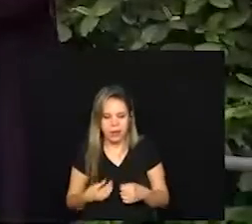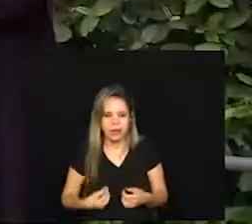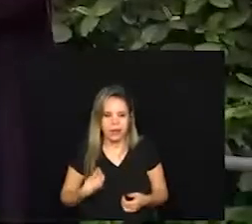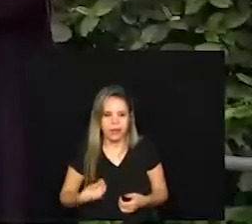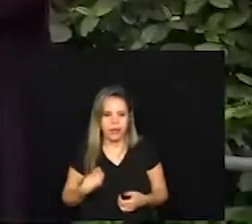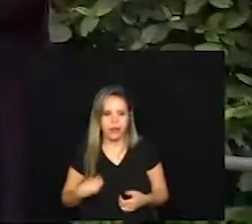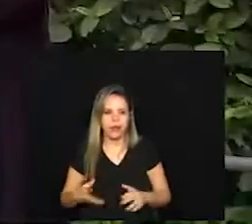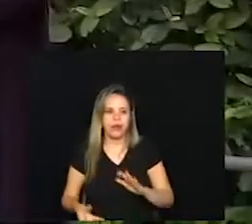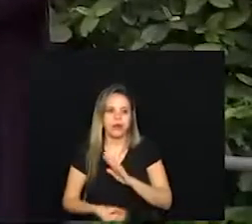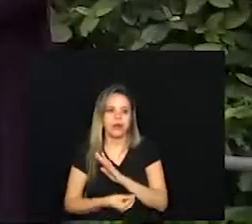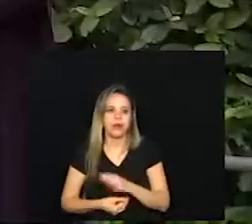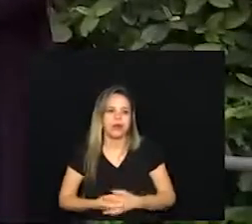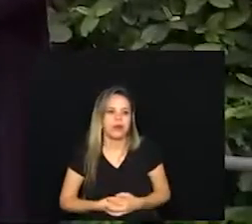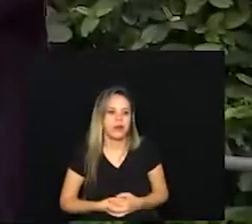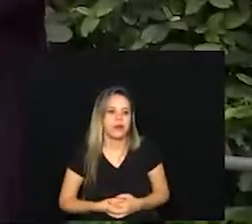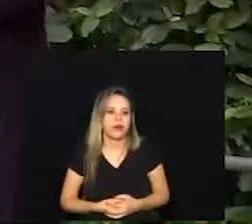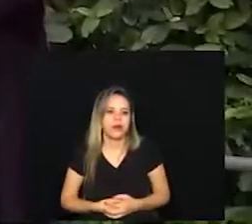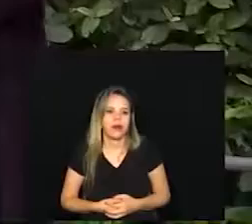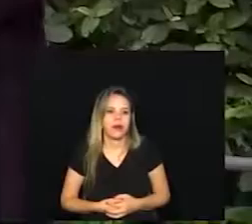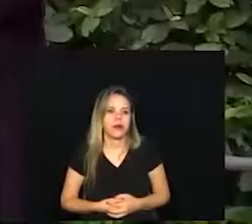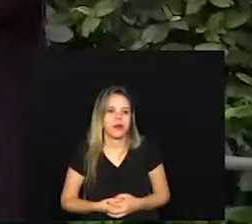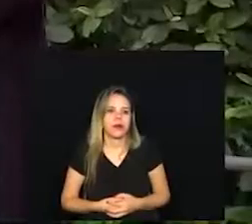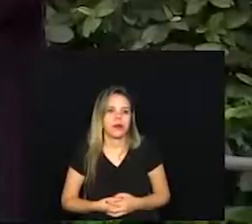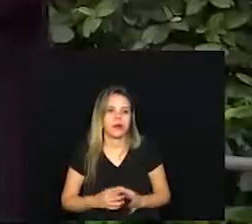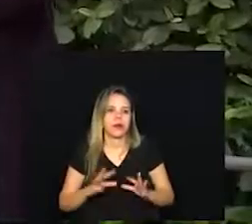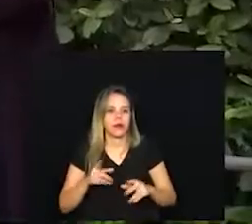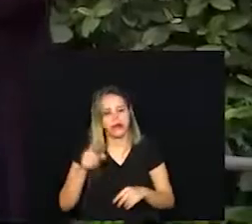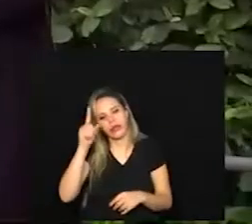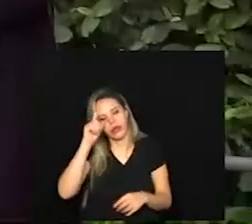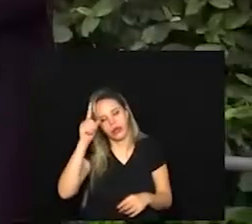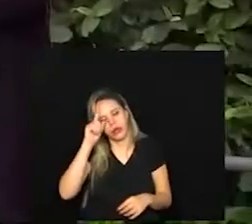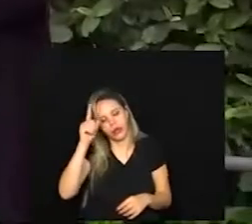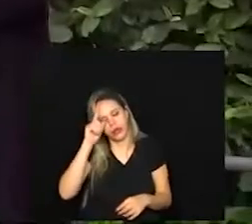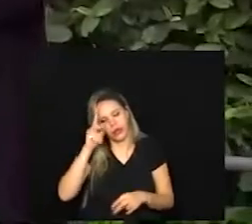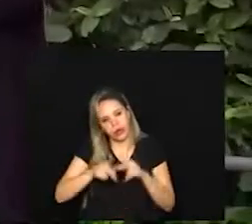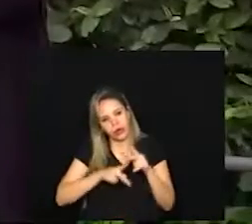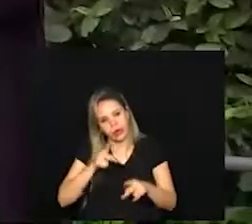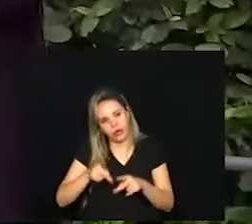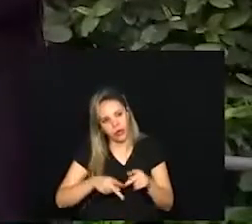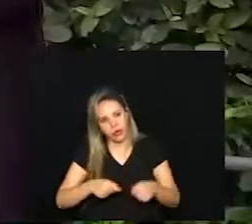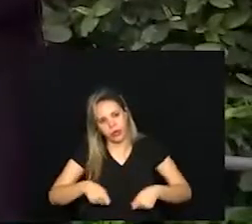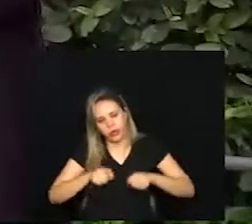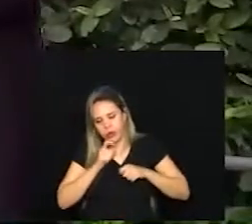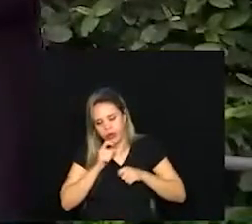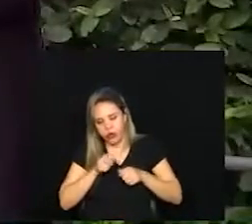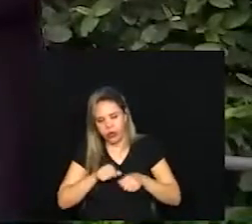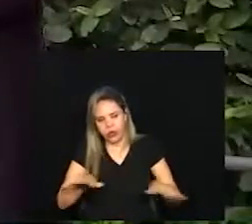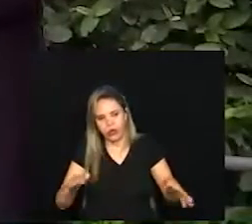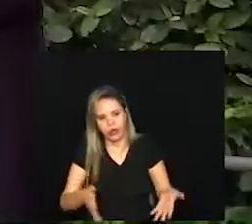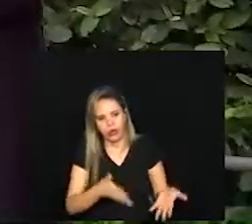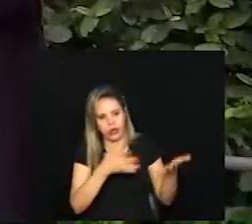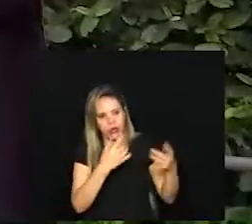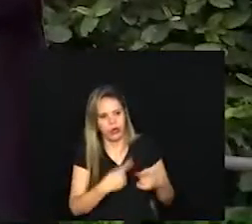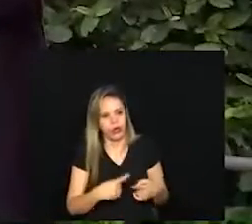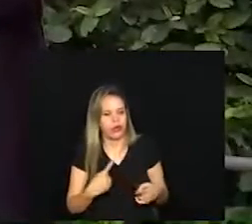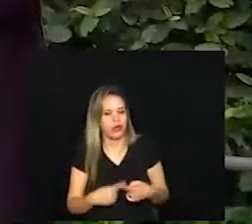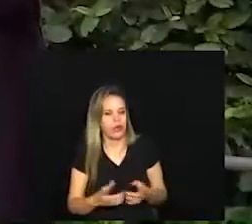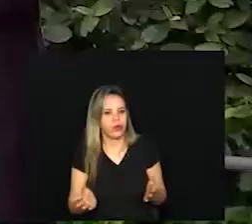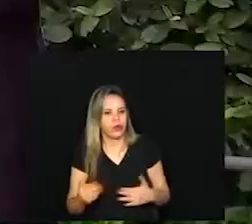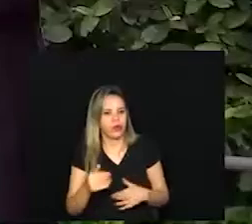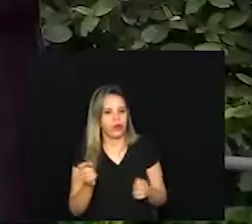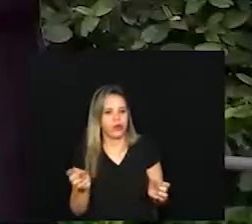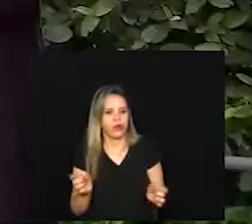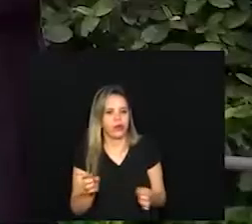vivo aqui no Câmara Total que todos os dias, né, agasalhos são distribuídos porque a caixa